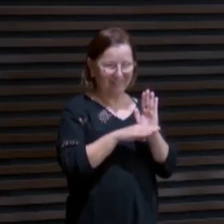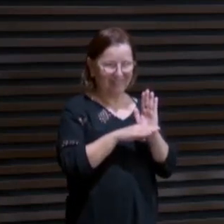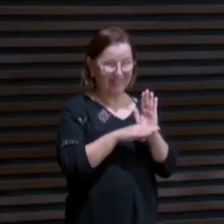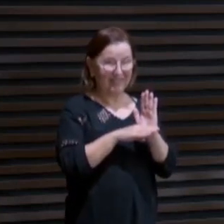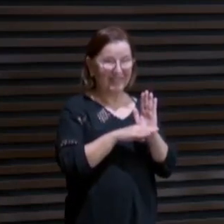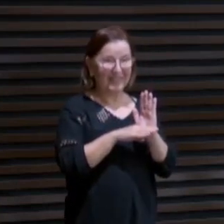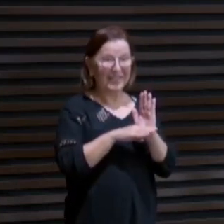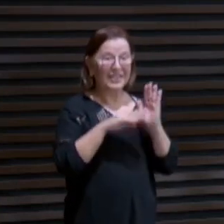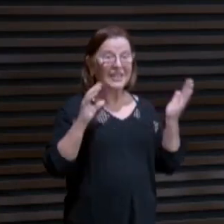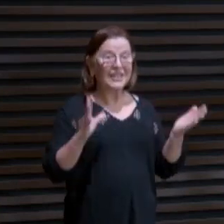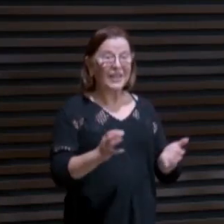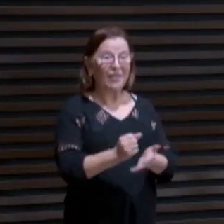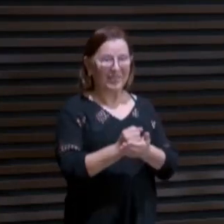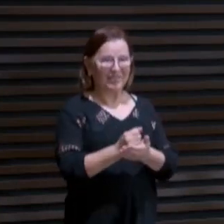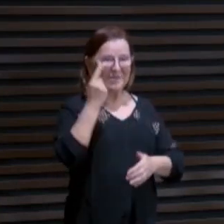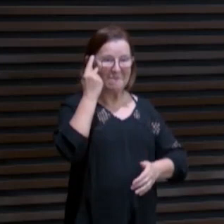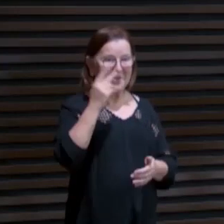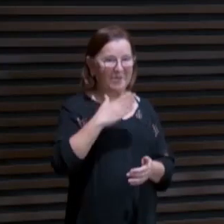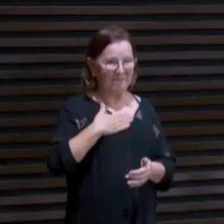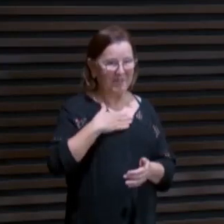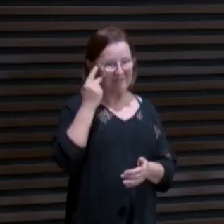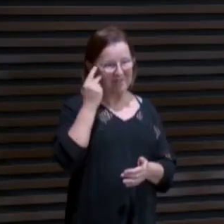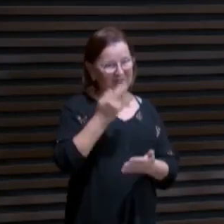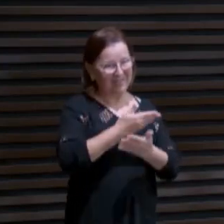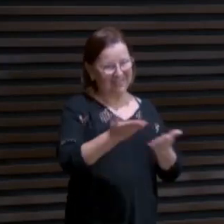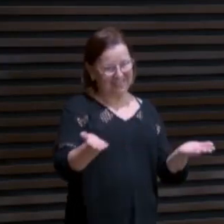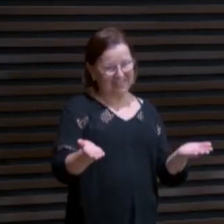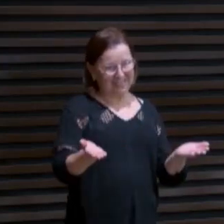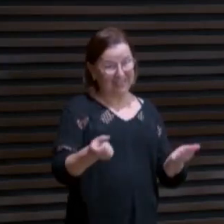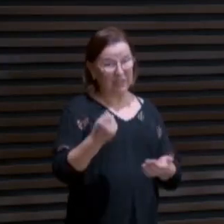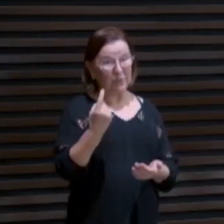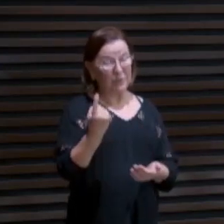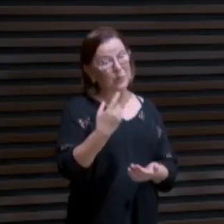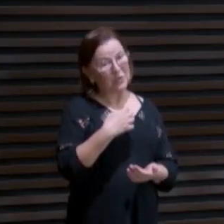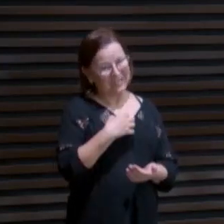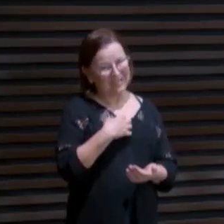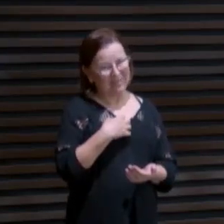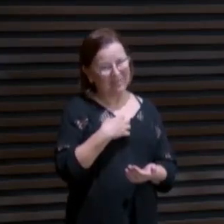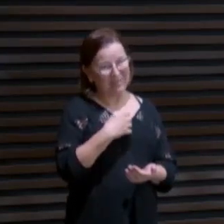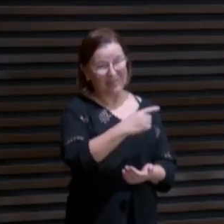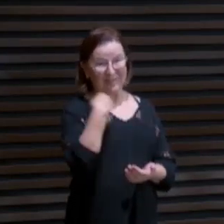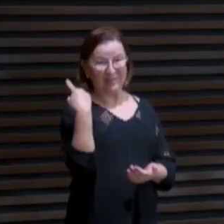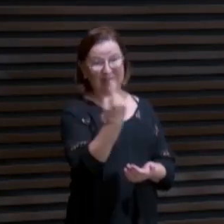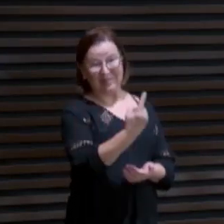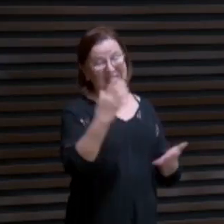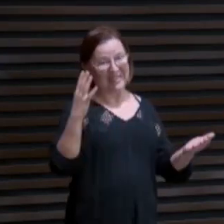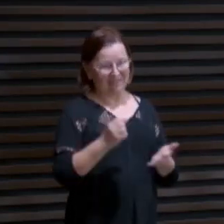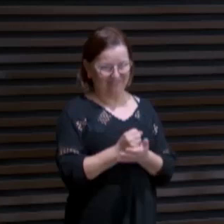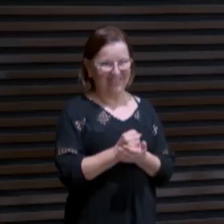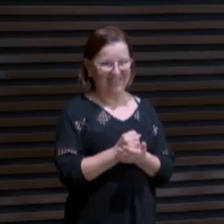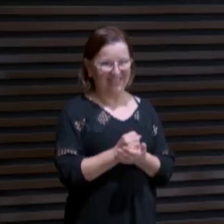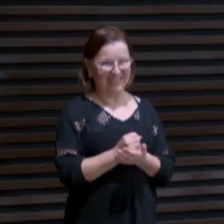e a você nos salvar. E a única forma de nos salvar era que o Filho